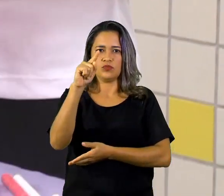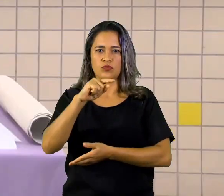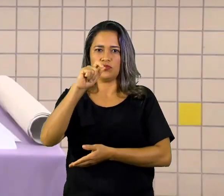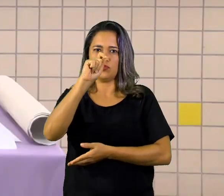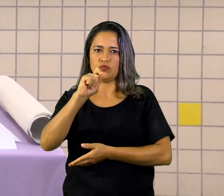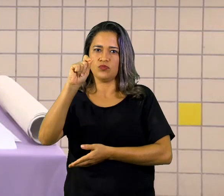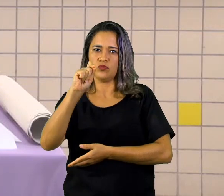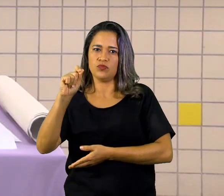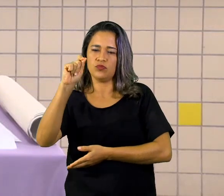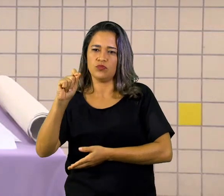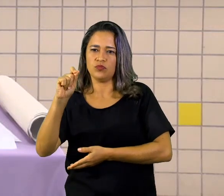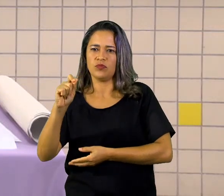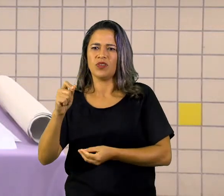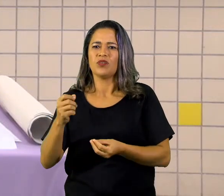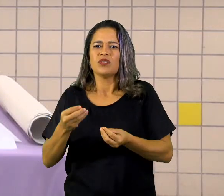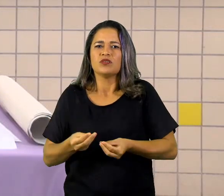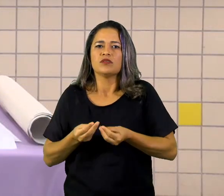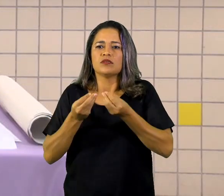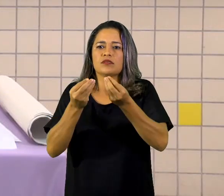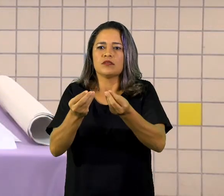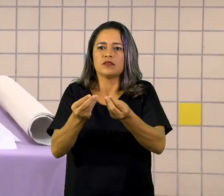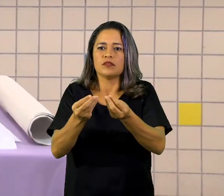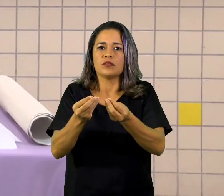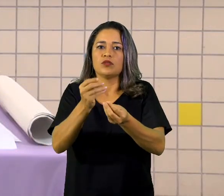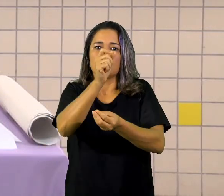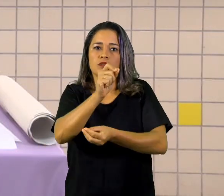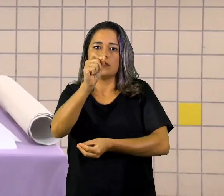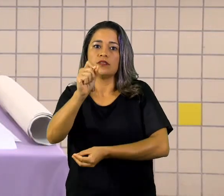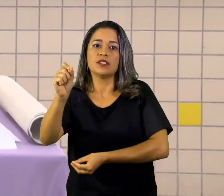um riscador, que a gente chama de riscador,